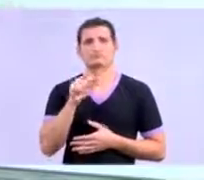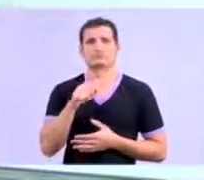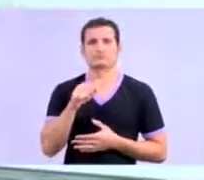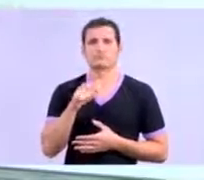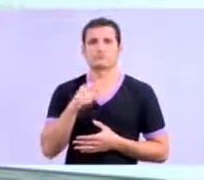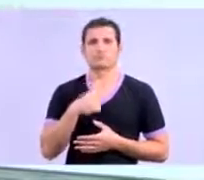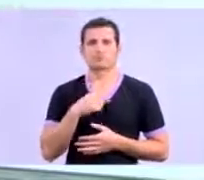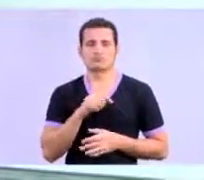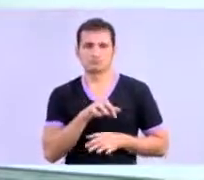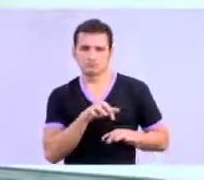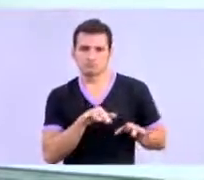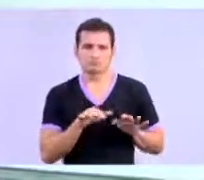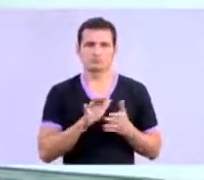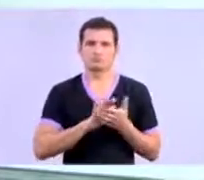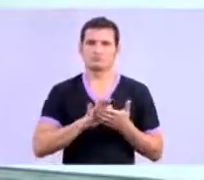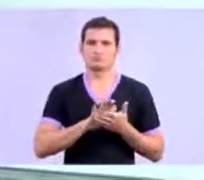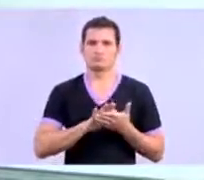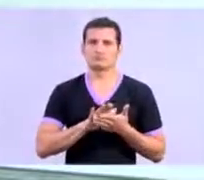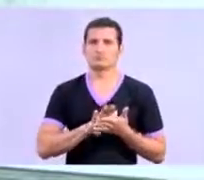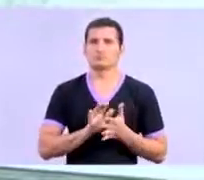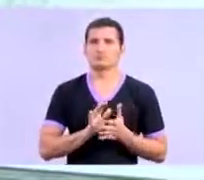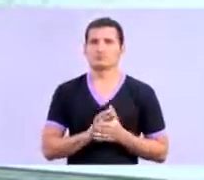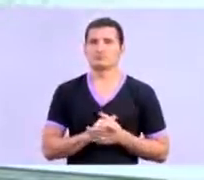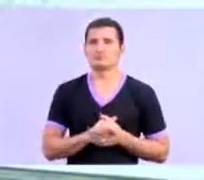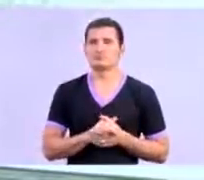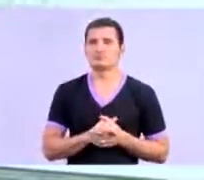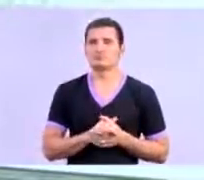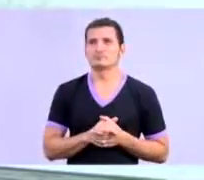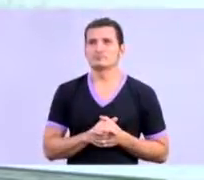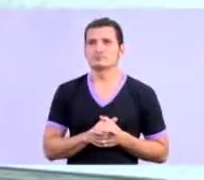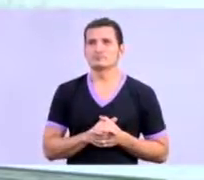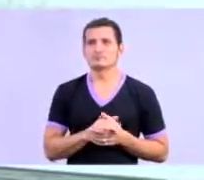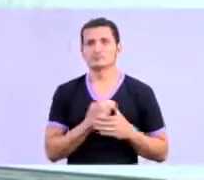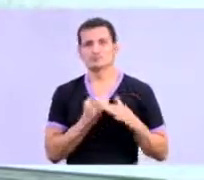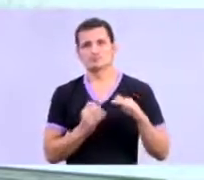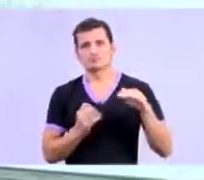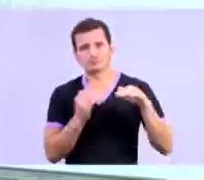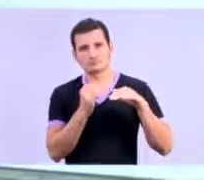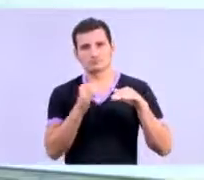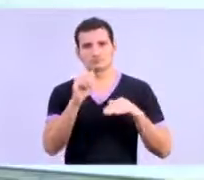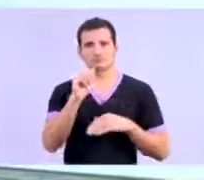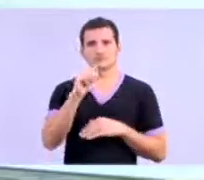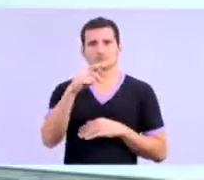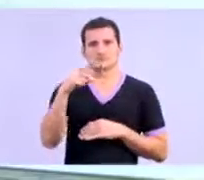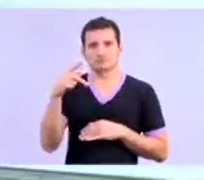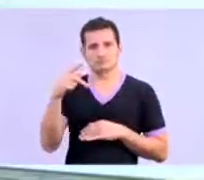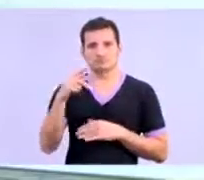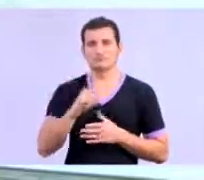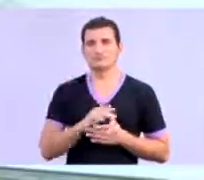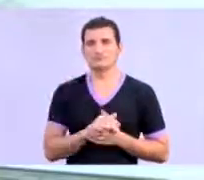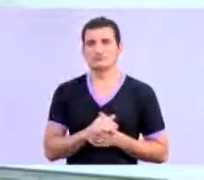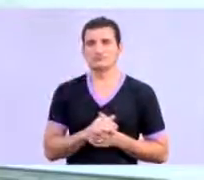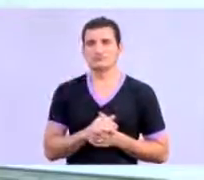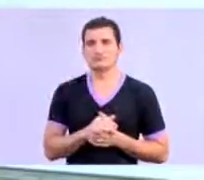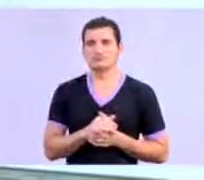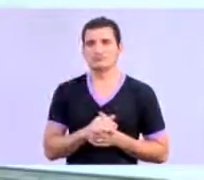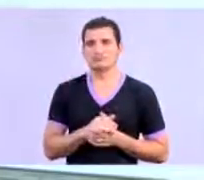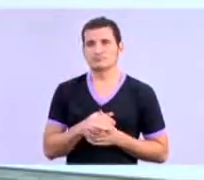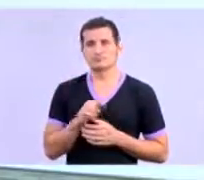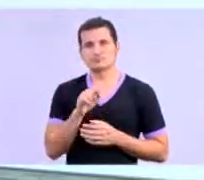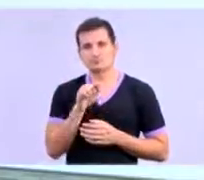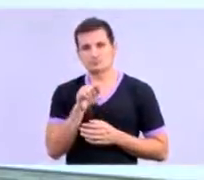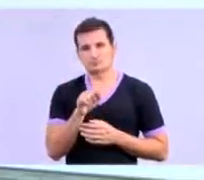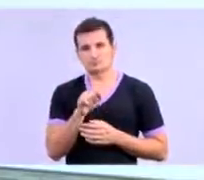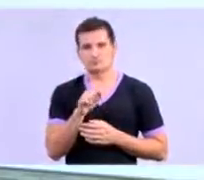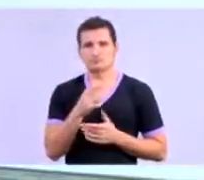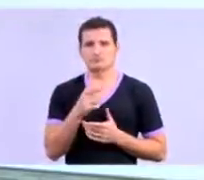mexi nada nisso aqui e tal, beleza. E aí a gente chega até a camada de aplicação, que é onde a gente vai chegar e perguntar, será que o serviço